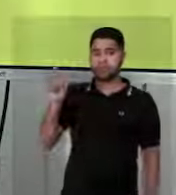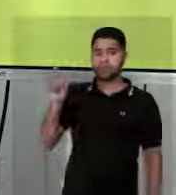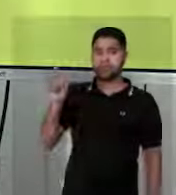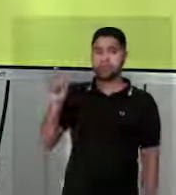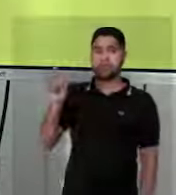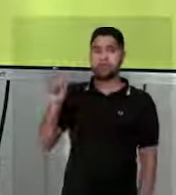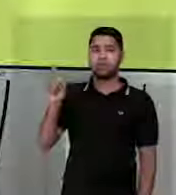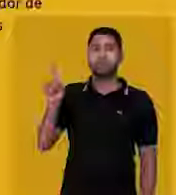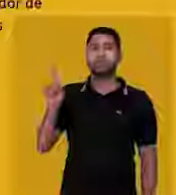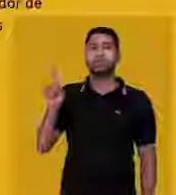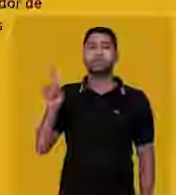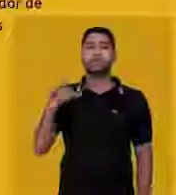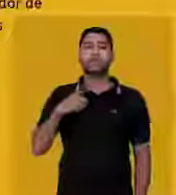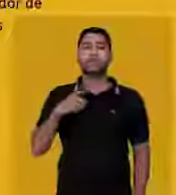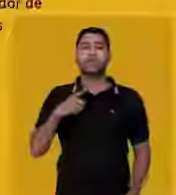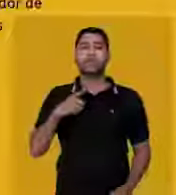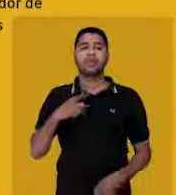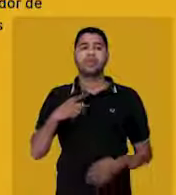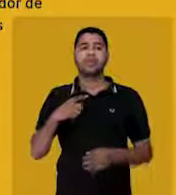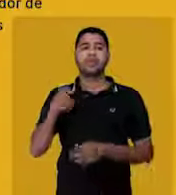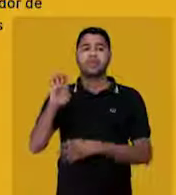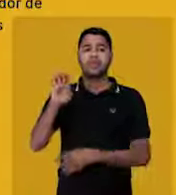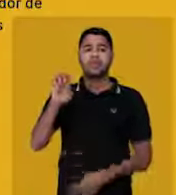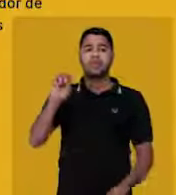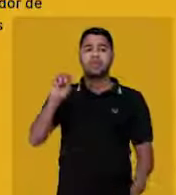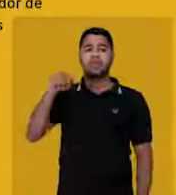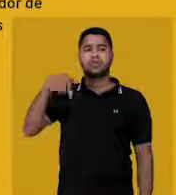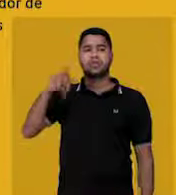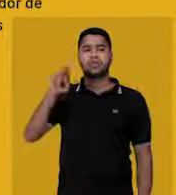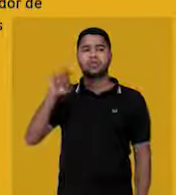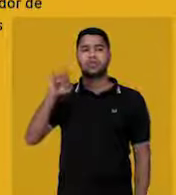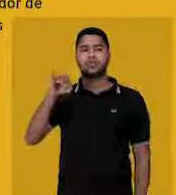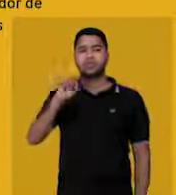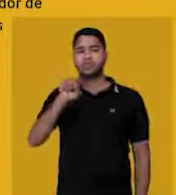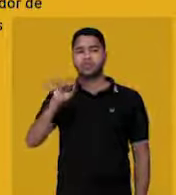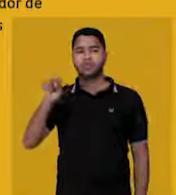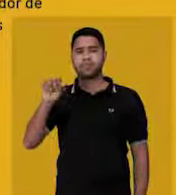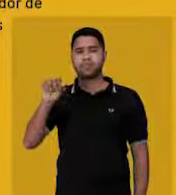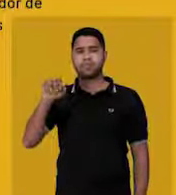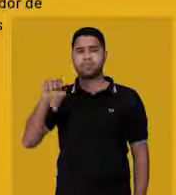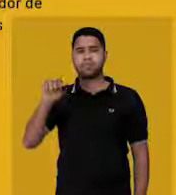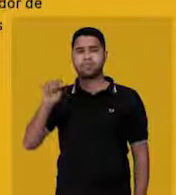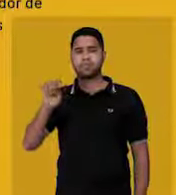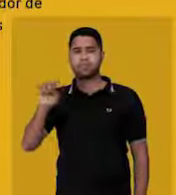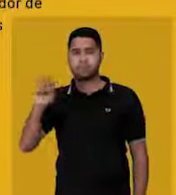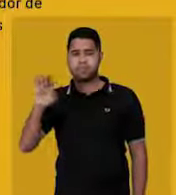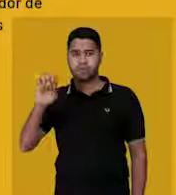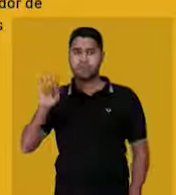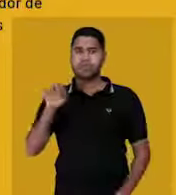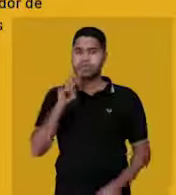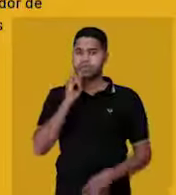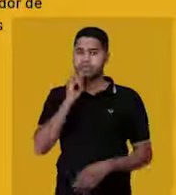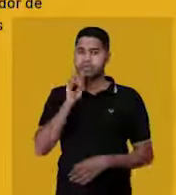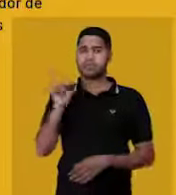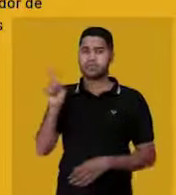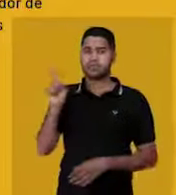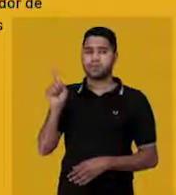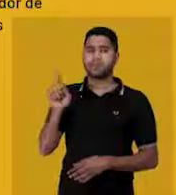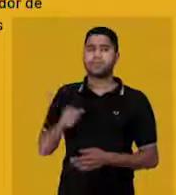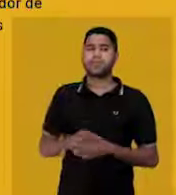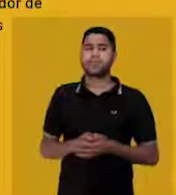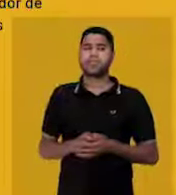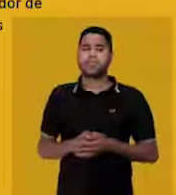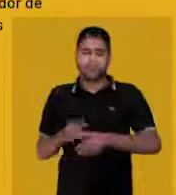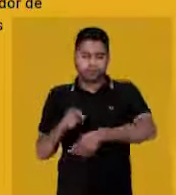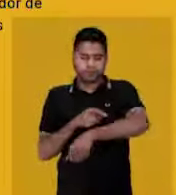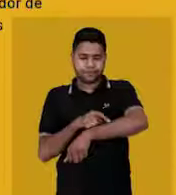mansoni. Os seus sintomas incluem irritação da pele, geralmente aonde a cercária, né,